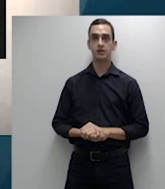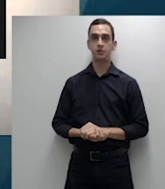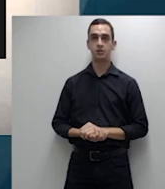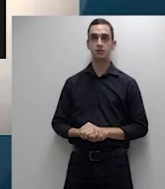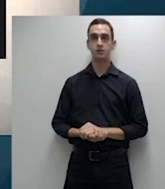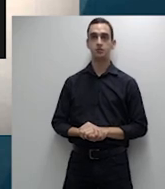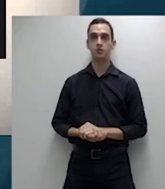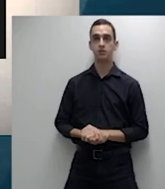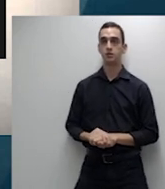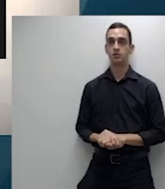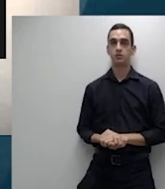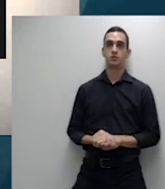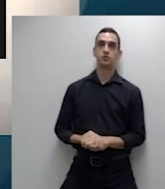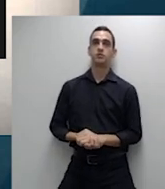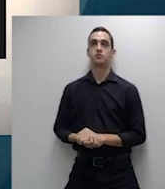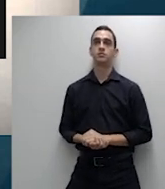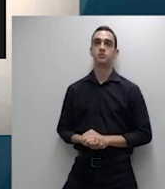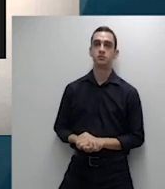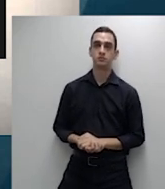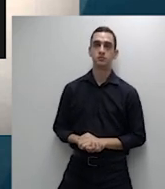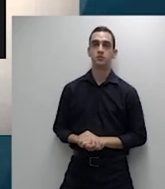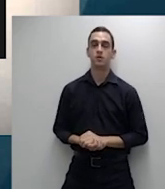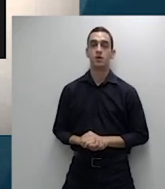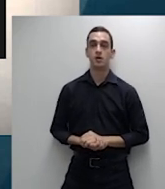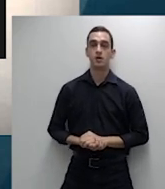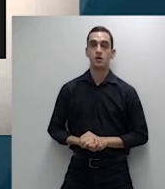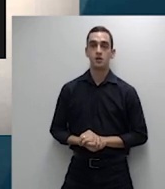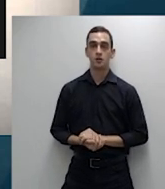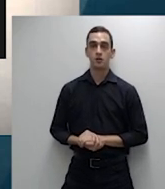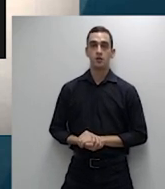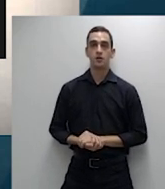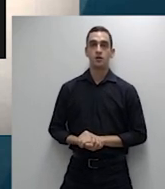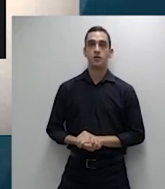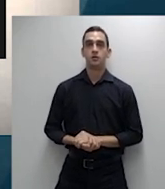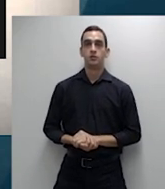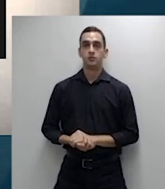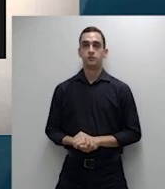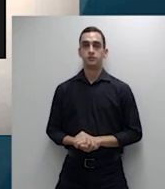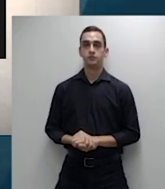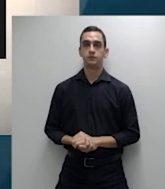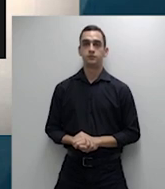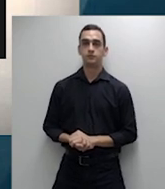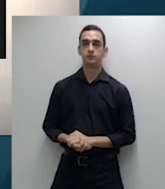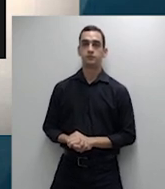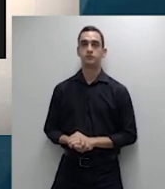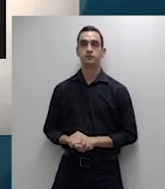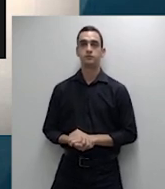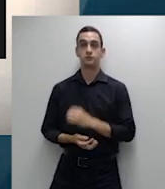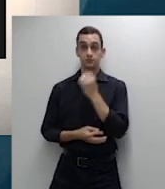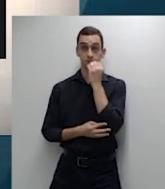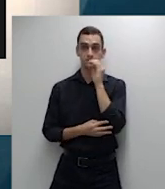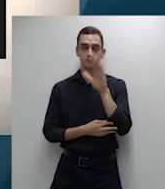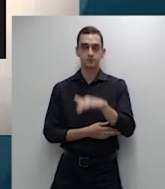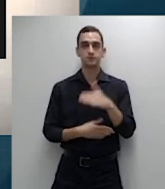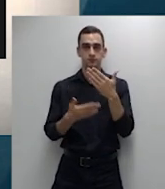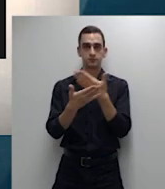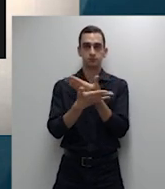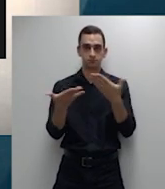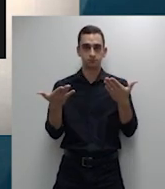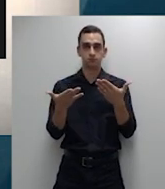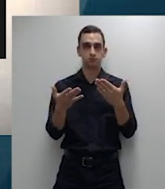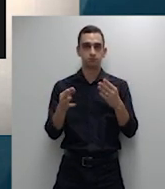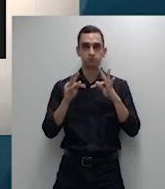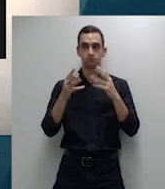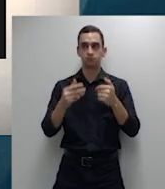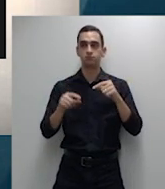A recording An interest in Oi boa tarde a todos me dizem ministros da